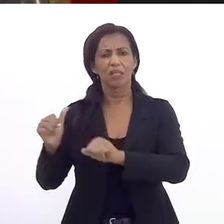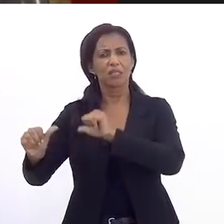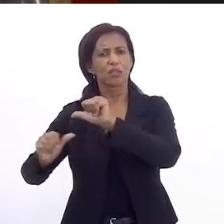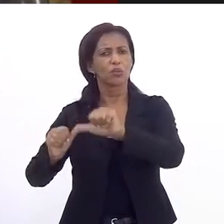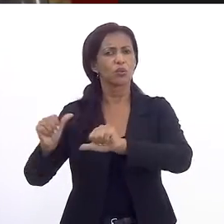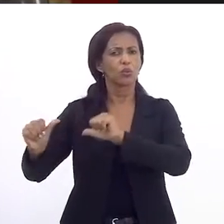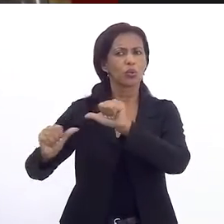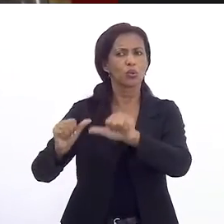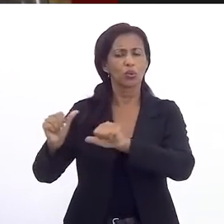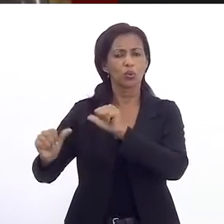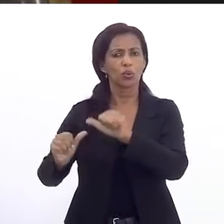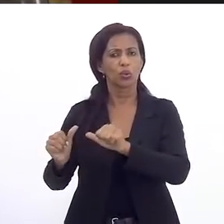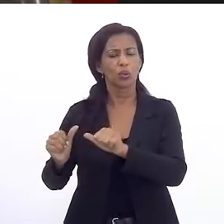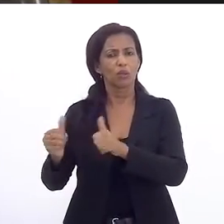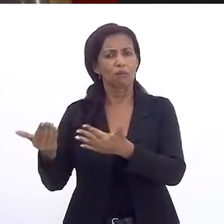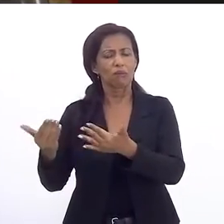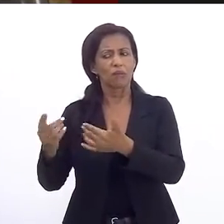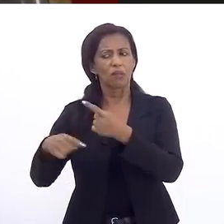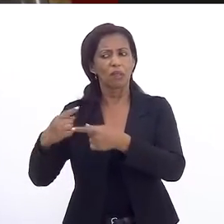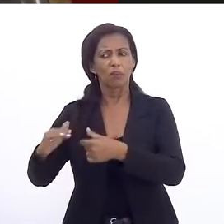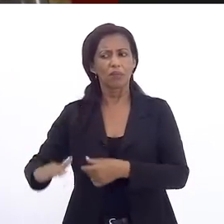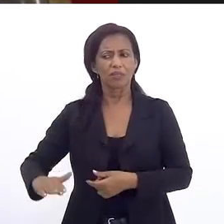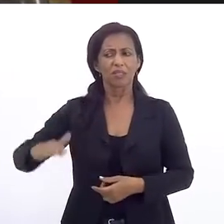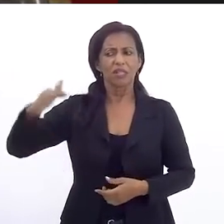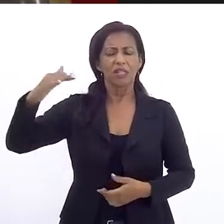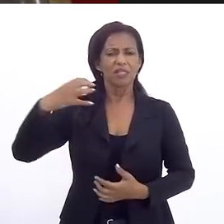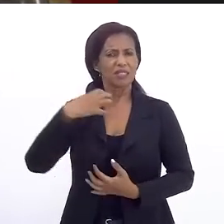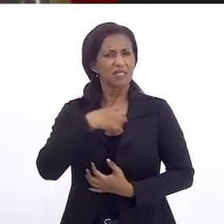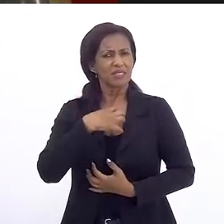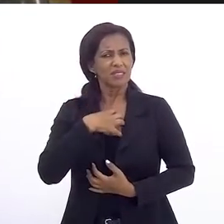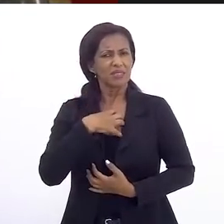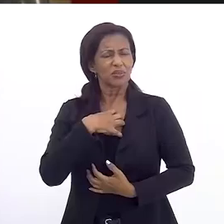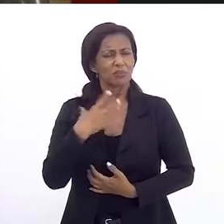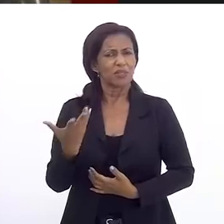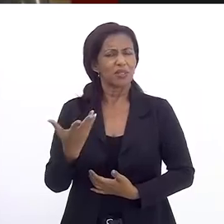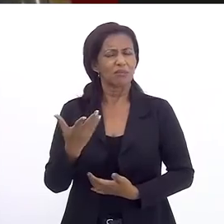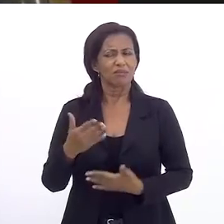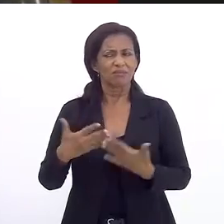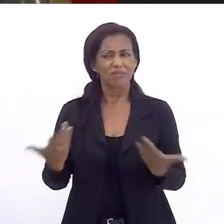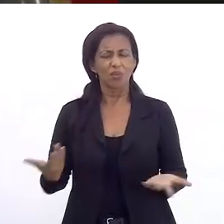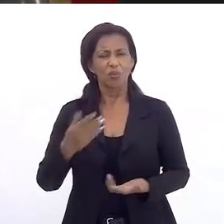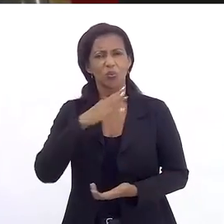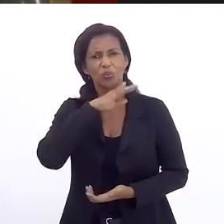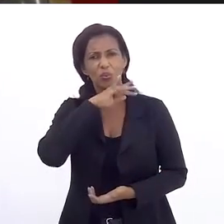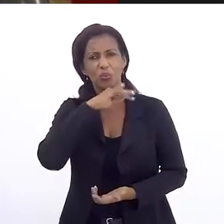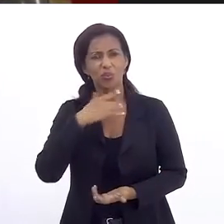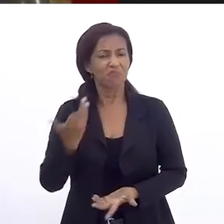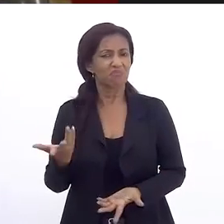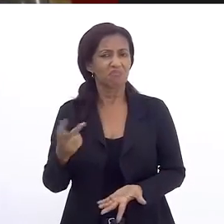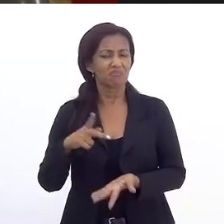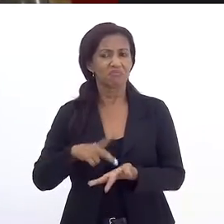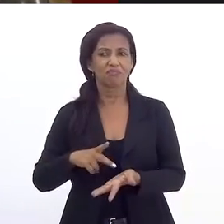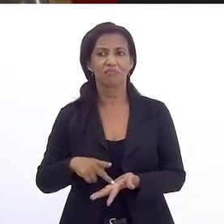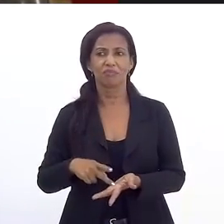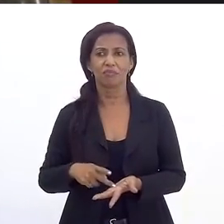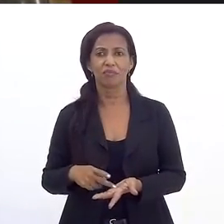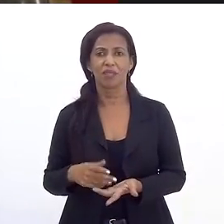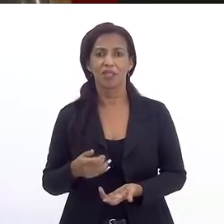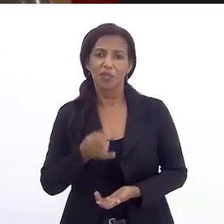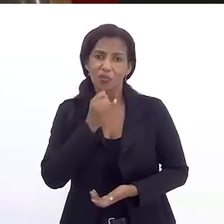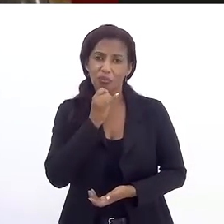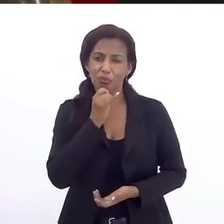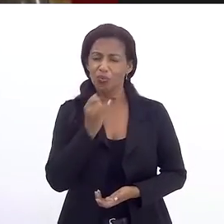Eu fico triste. É um assunto que eu não gosto muito de falar, não. Mas a gente está trabalhando. A gente está